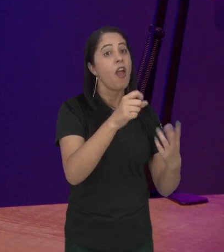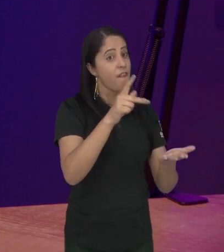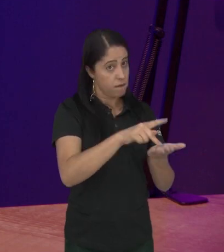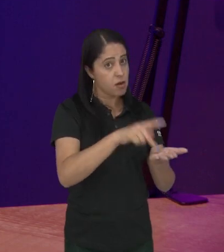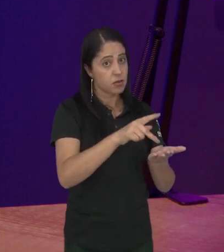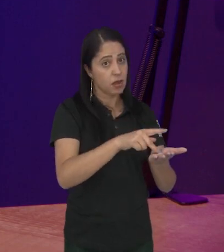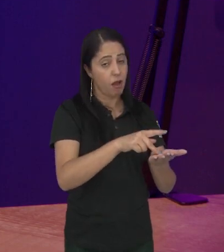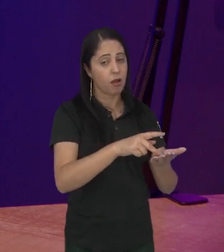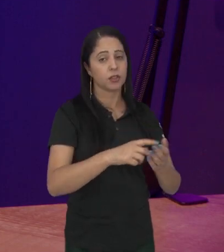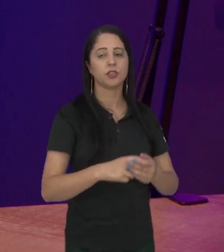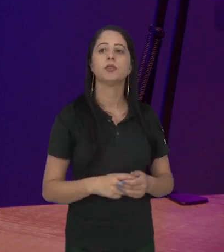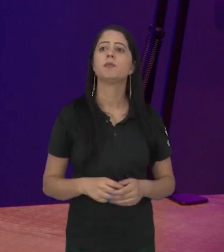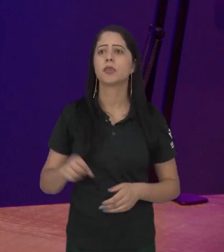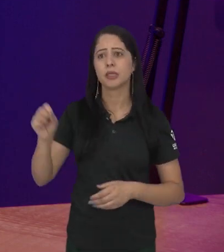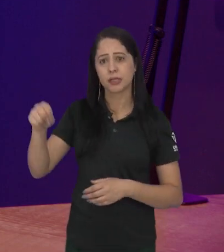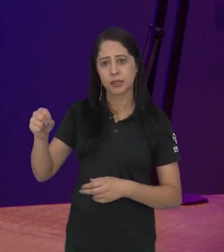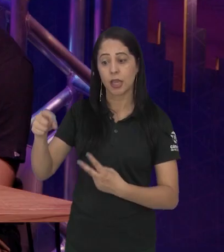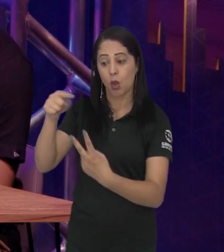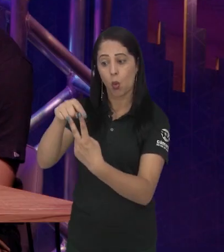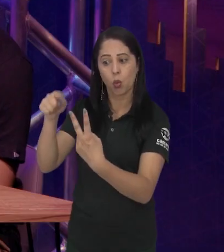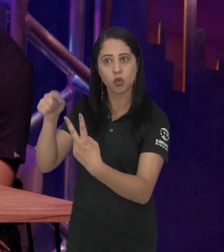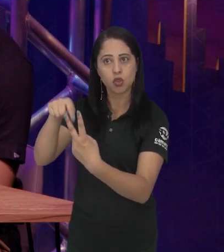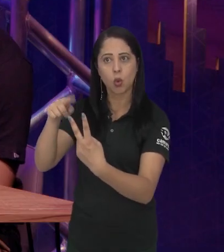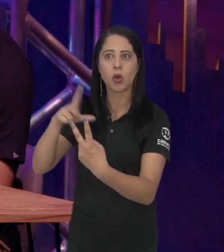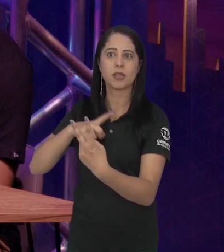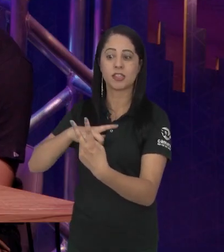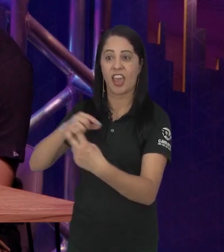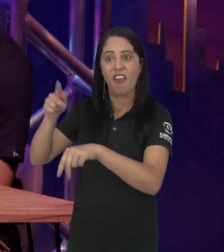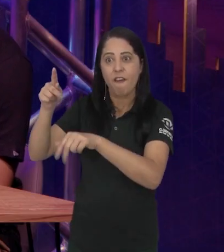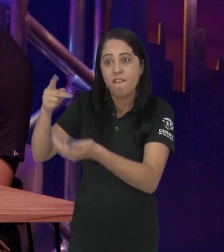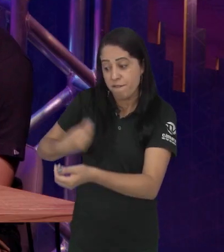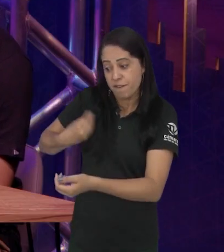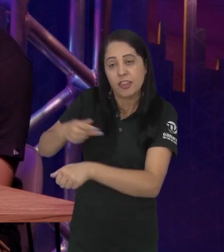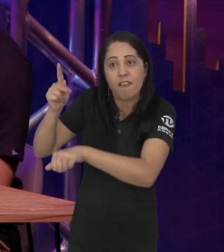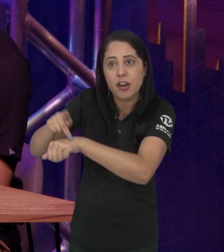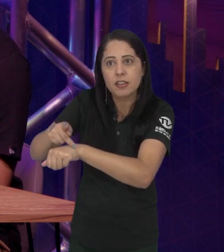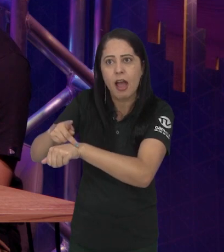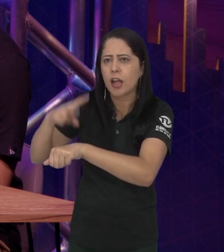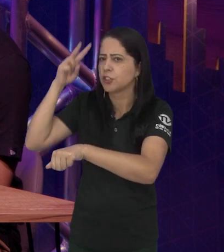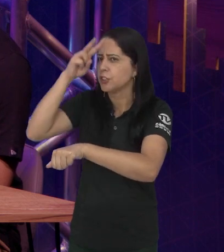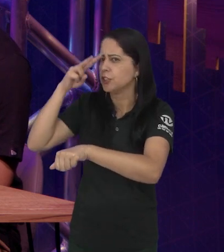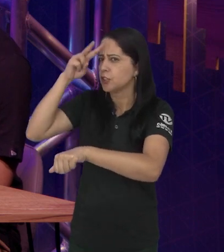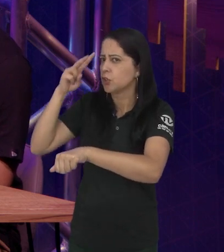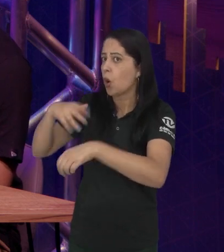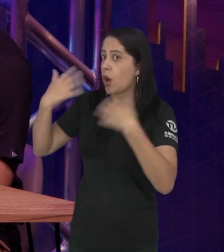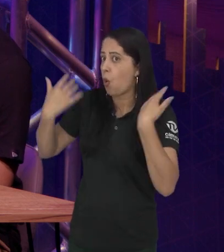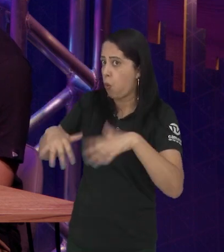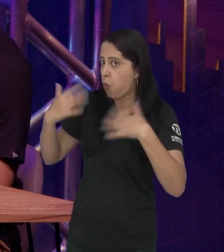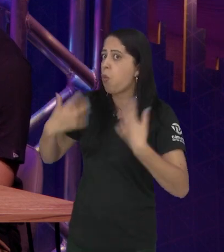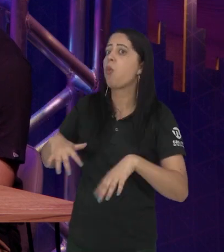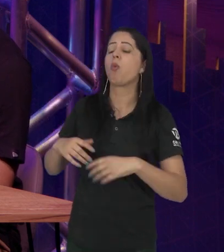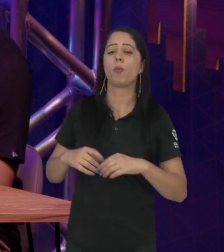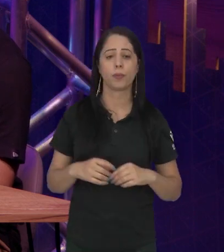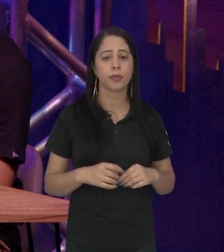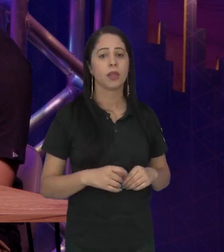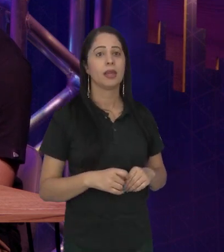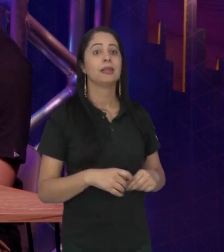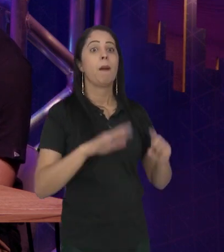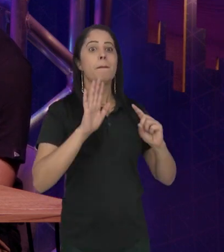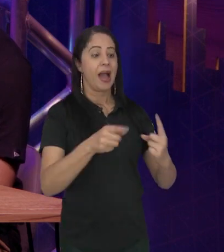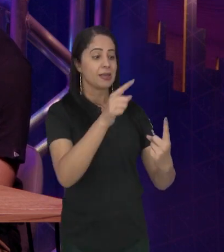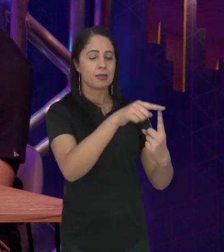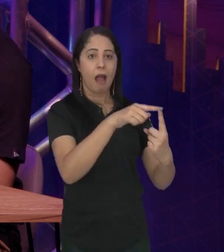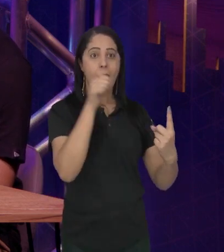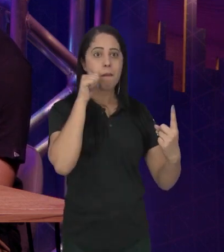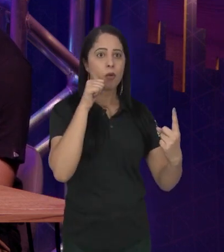isso. E eles têm várias histórias. Várias histórias. E os dois, assim, a Michelle, ela quase